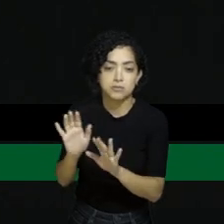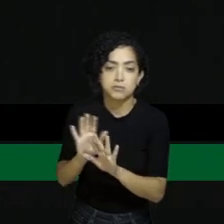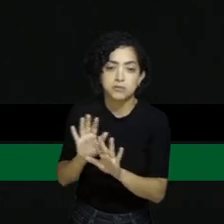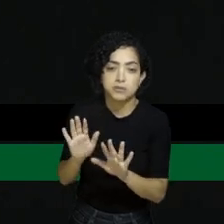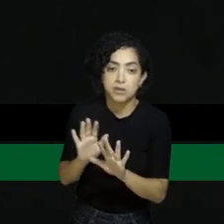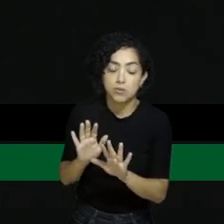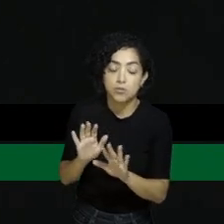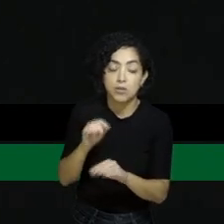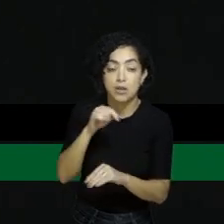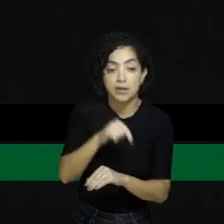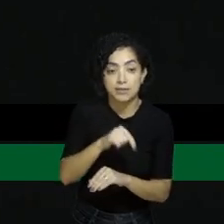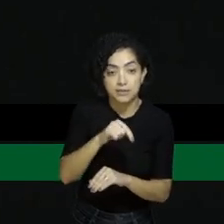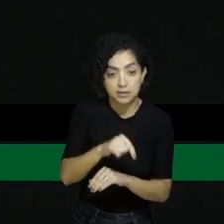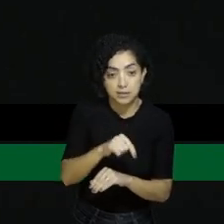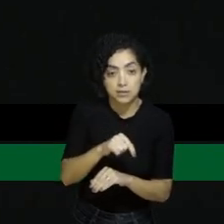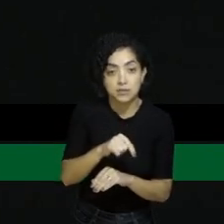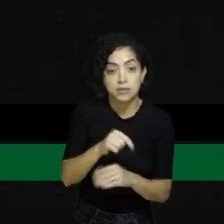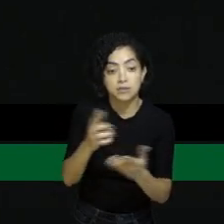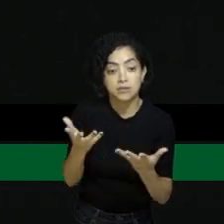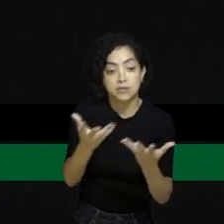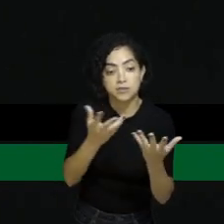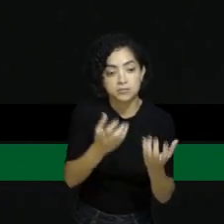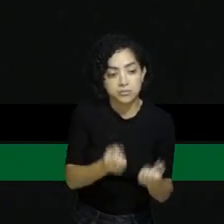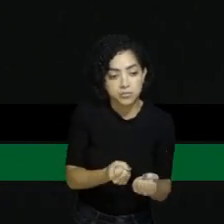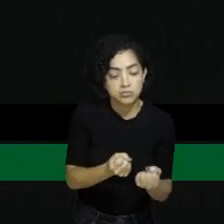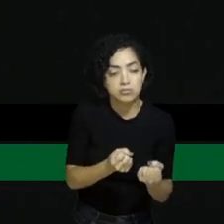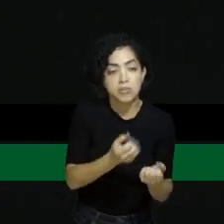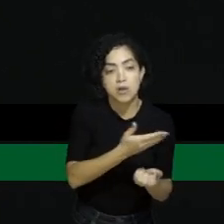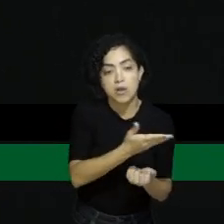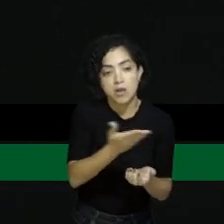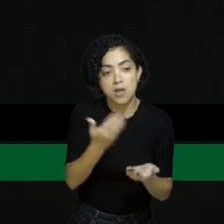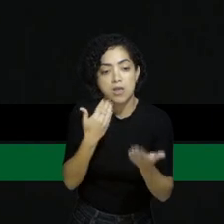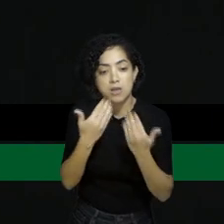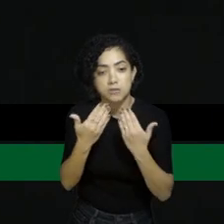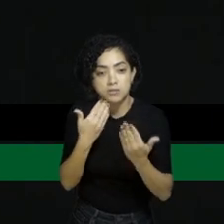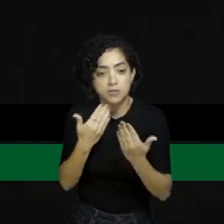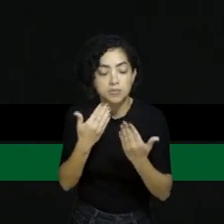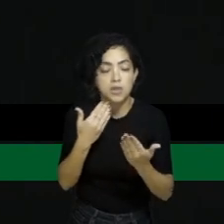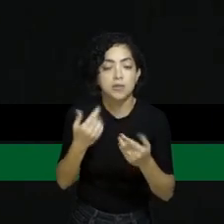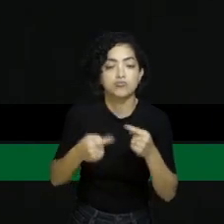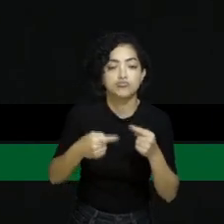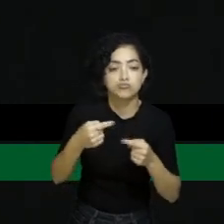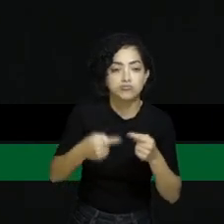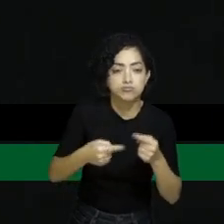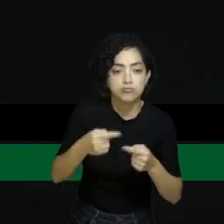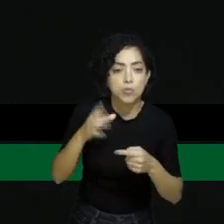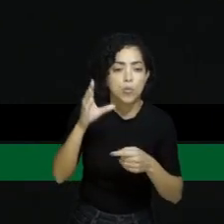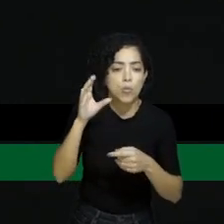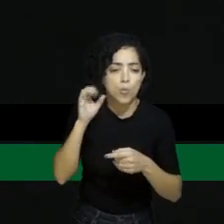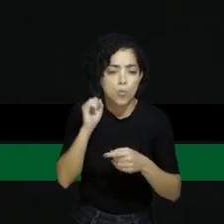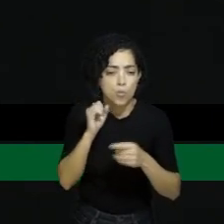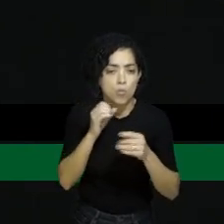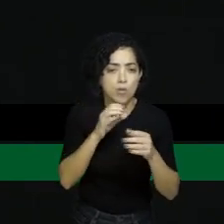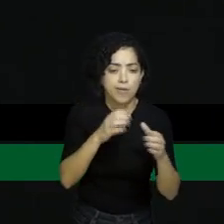Nós estamos aqui recebendo a todos, conversando com um por um e diligentemente escutando setor por